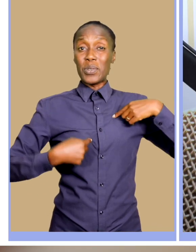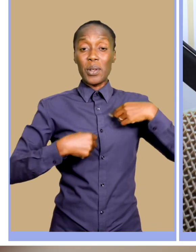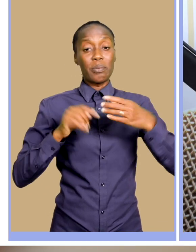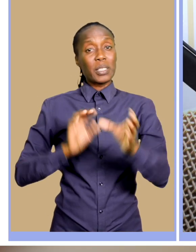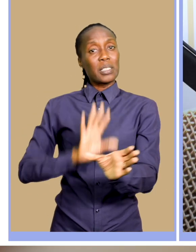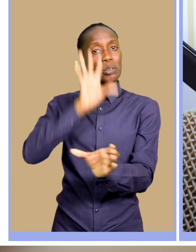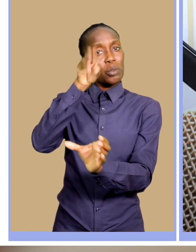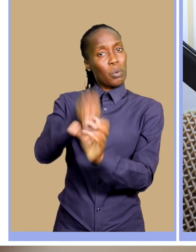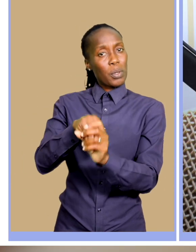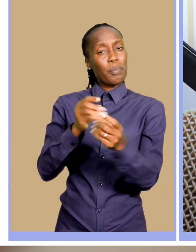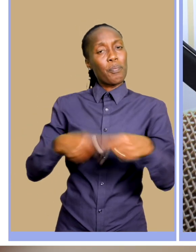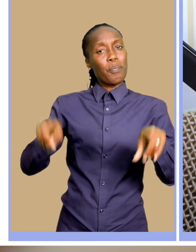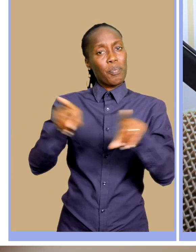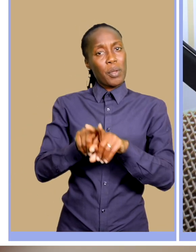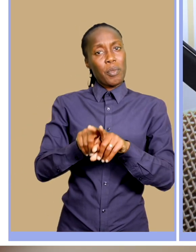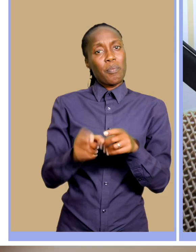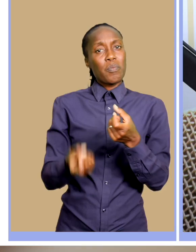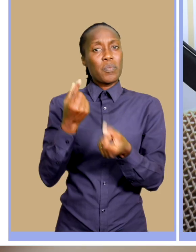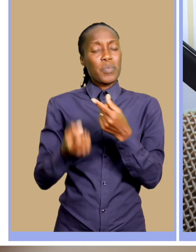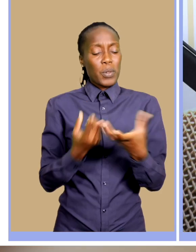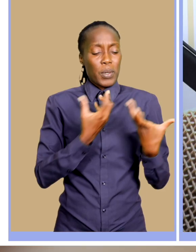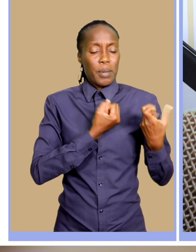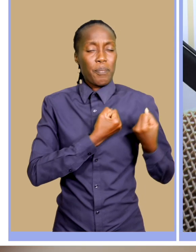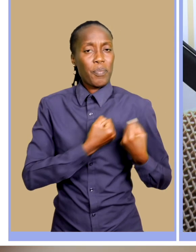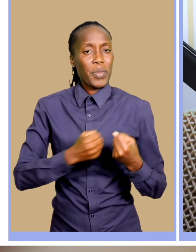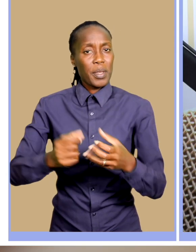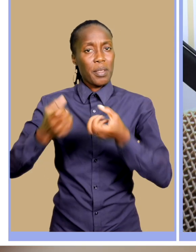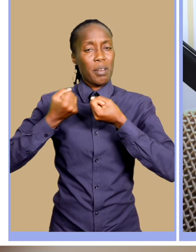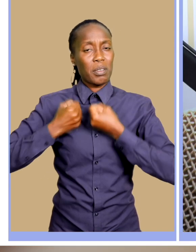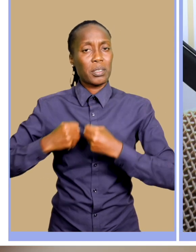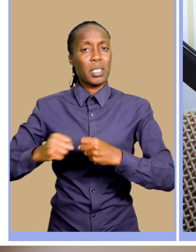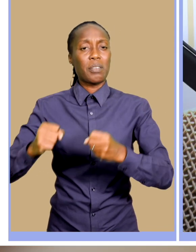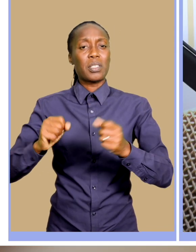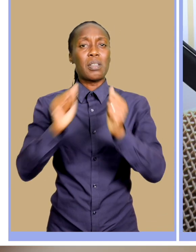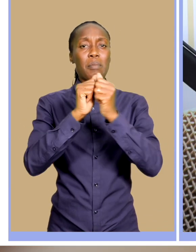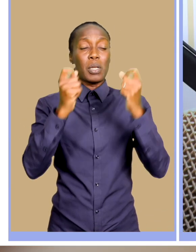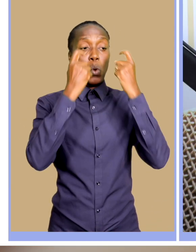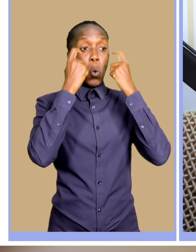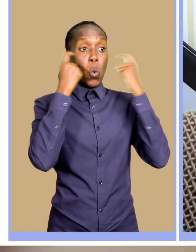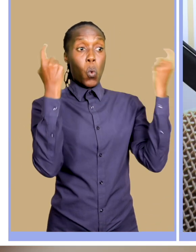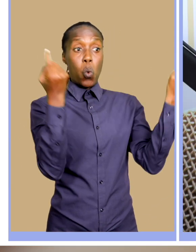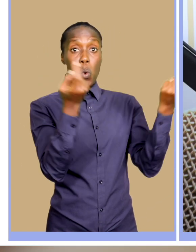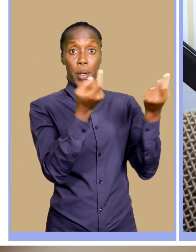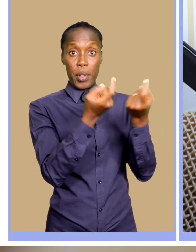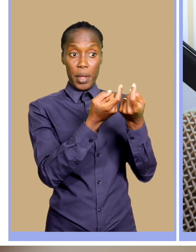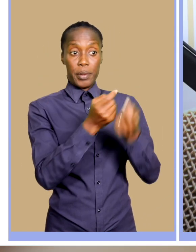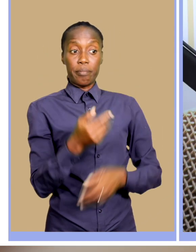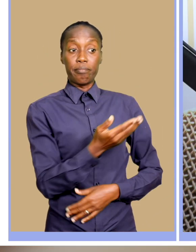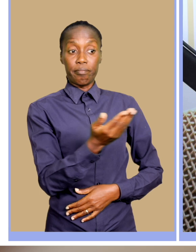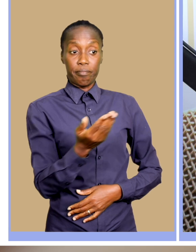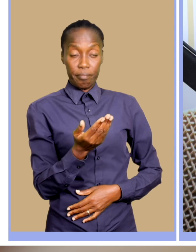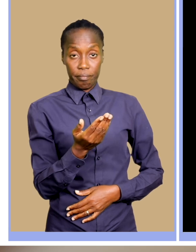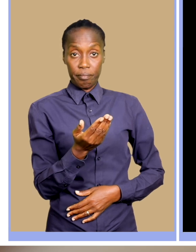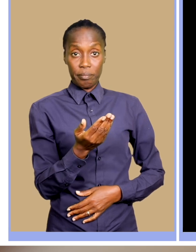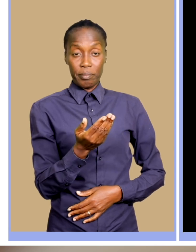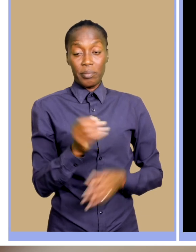atividades mesmo tentando olhar para esta vulnerabilidade e não esquecendo nenhum grupo e não deixando